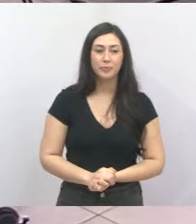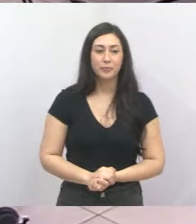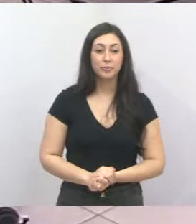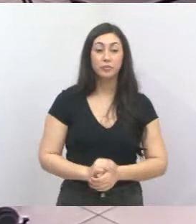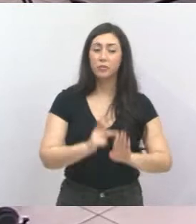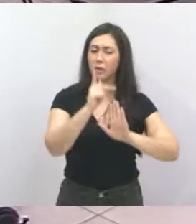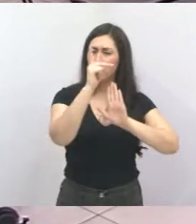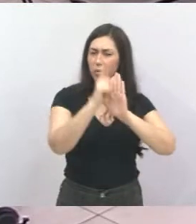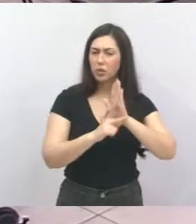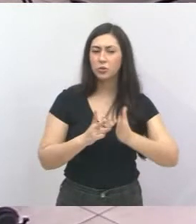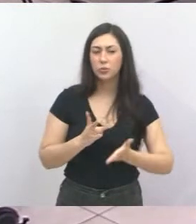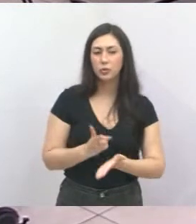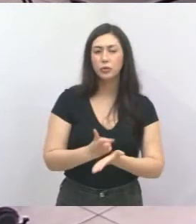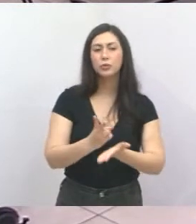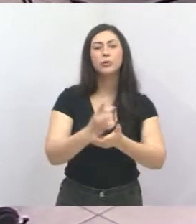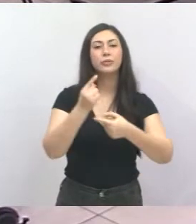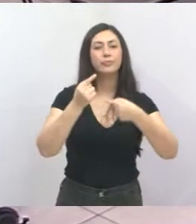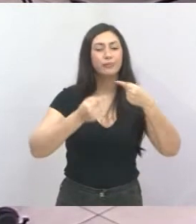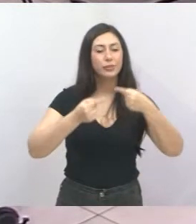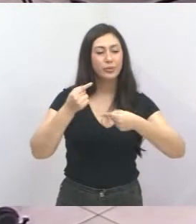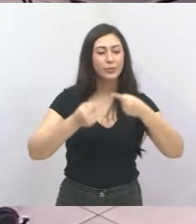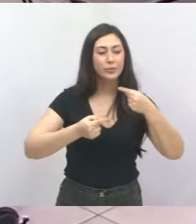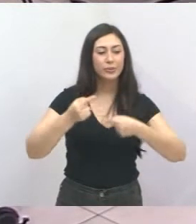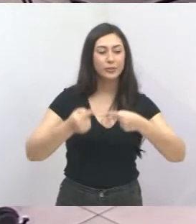O projeto continua em discussão.